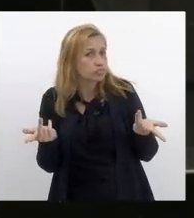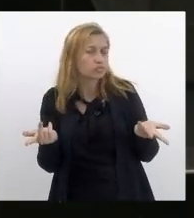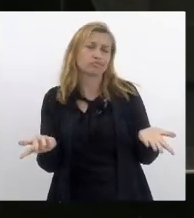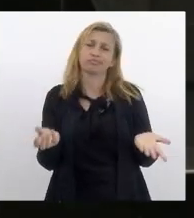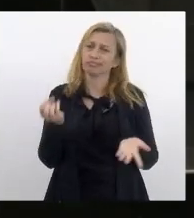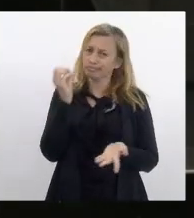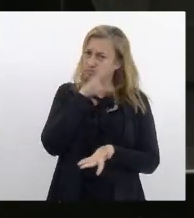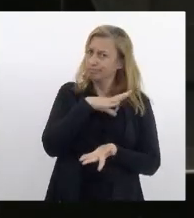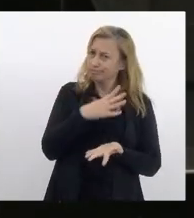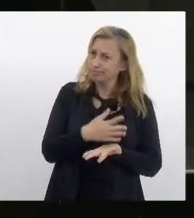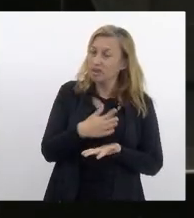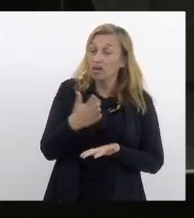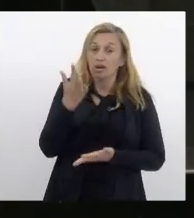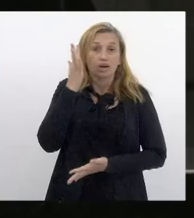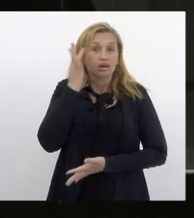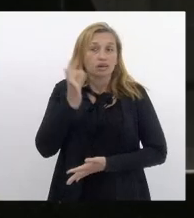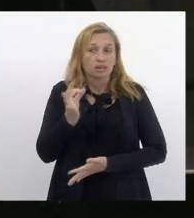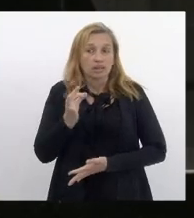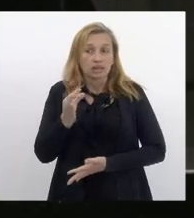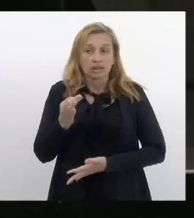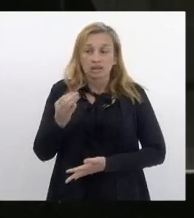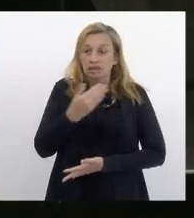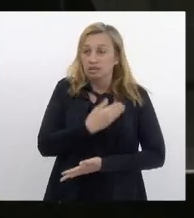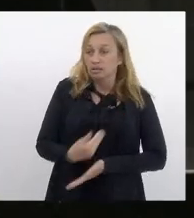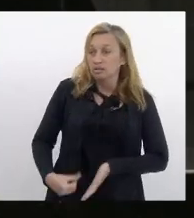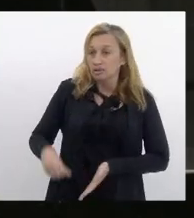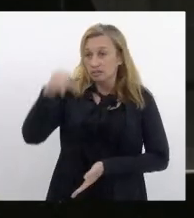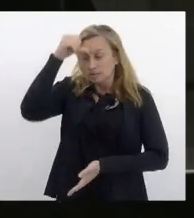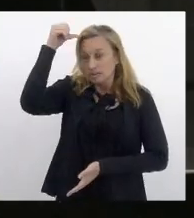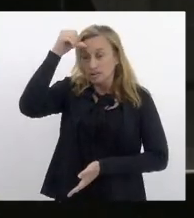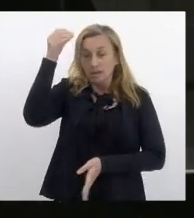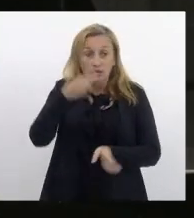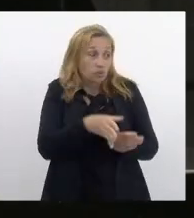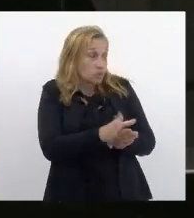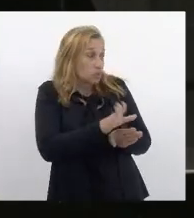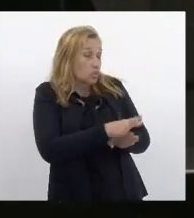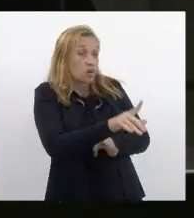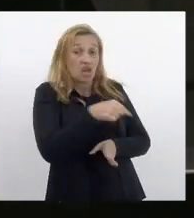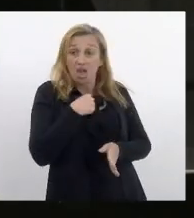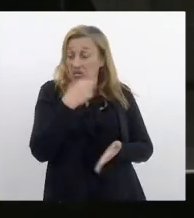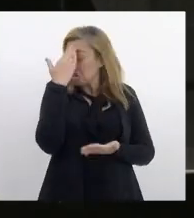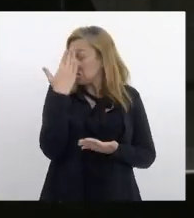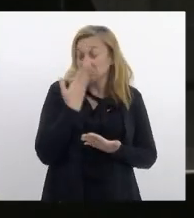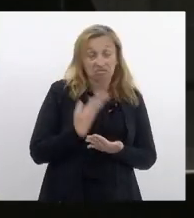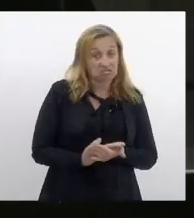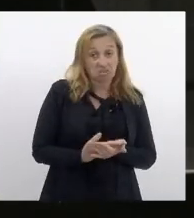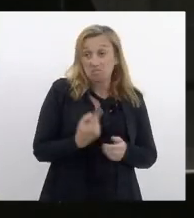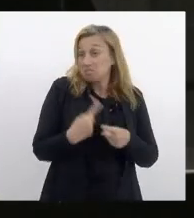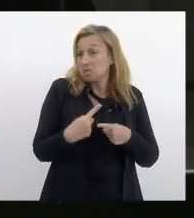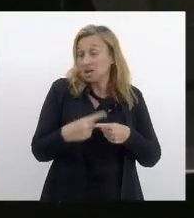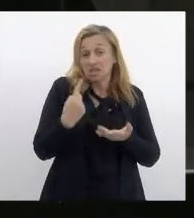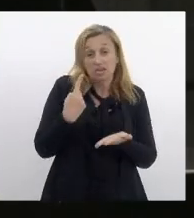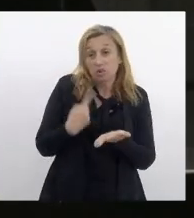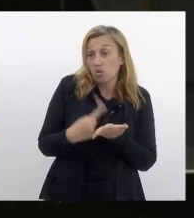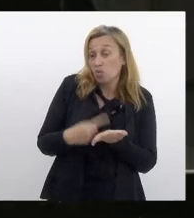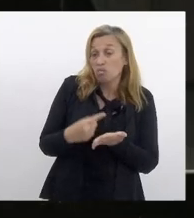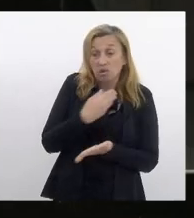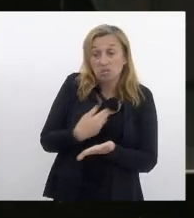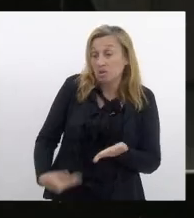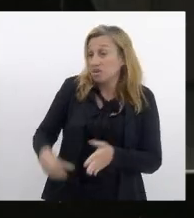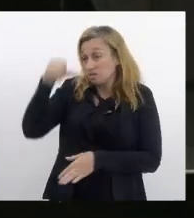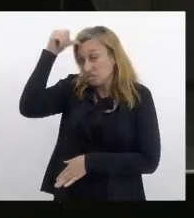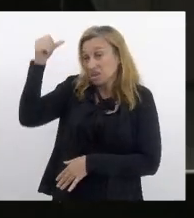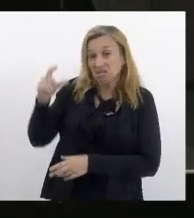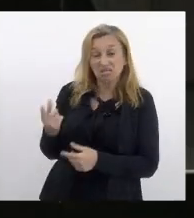Então, eu não sei se o Cláudio Castro deu essa orientação, acredito que não, porque sempre que eu marco com o Cláudio não tem